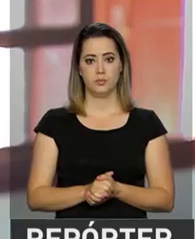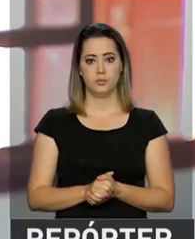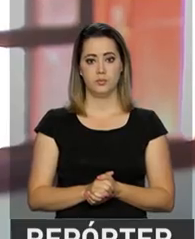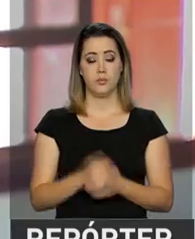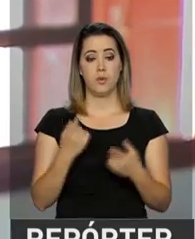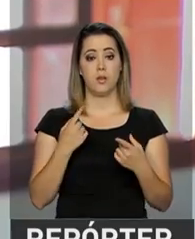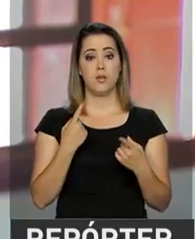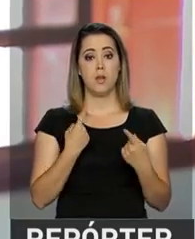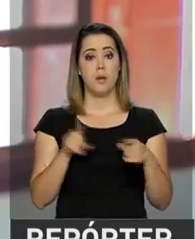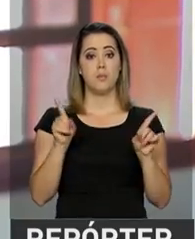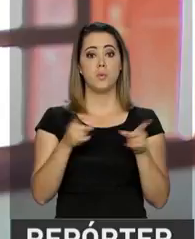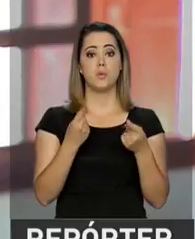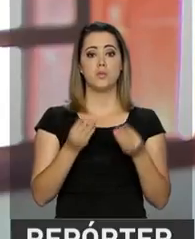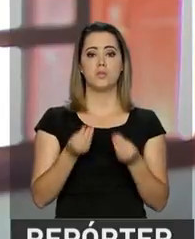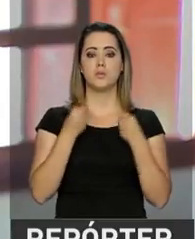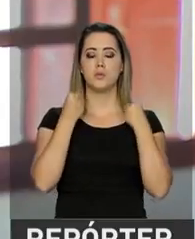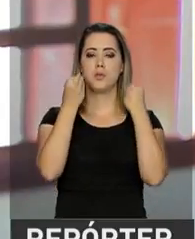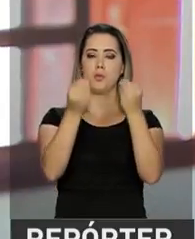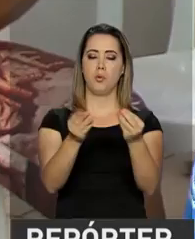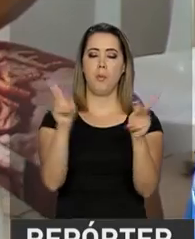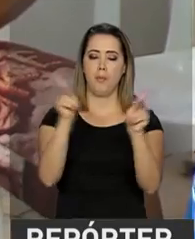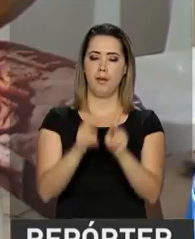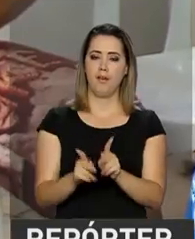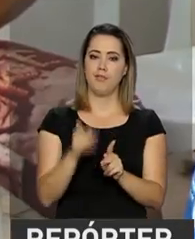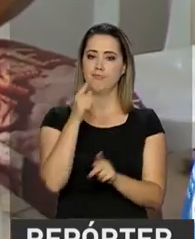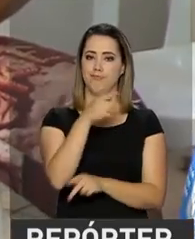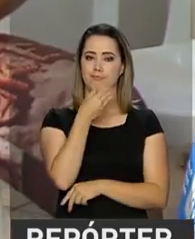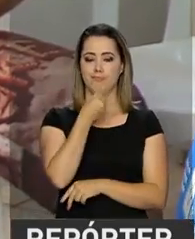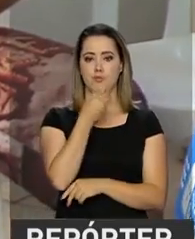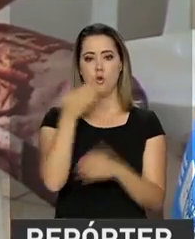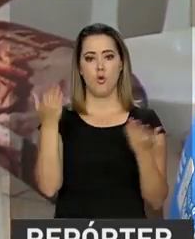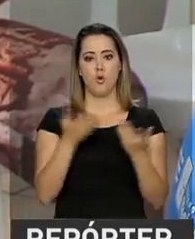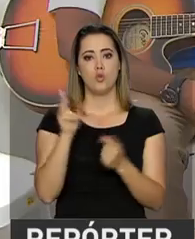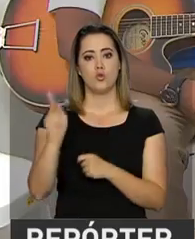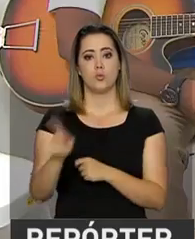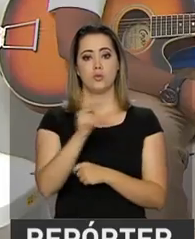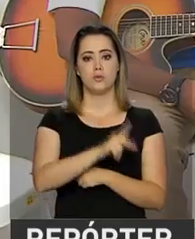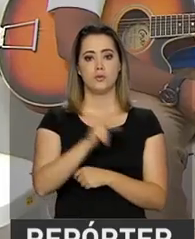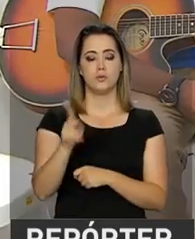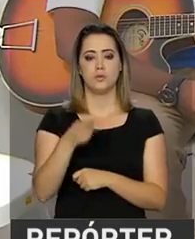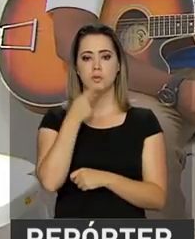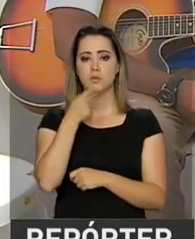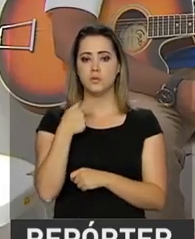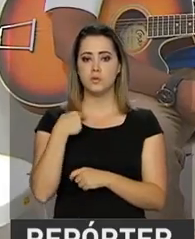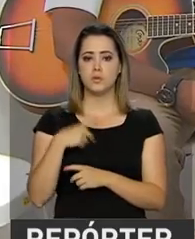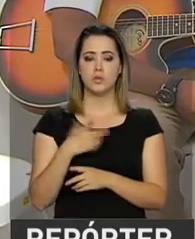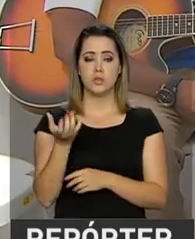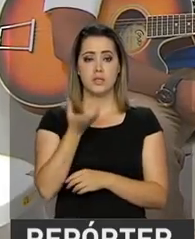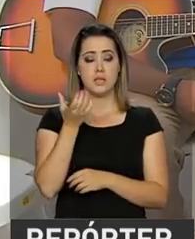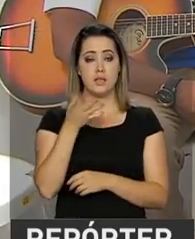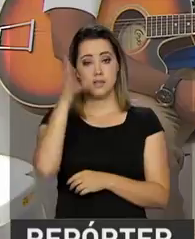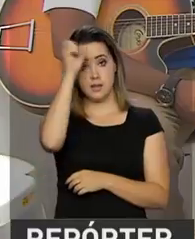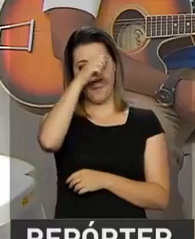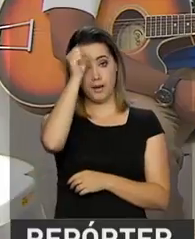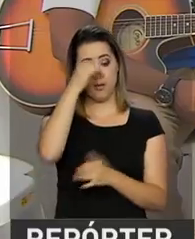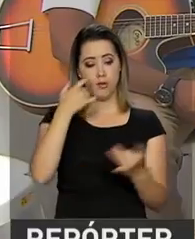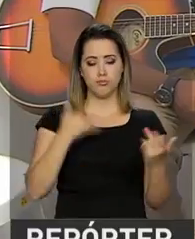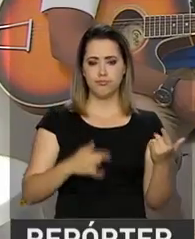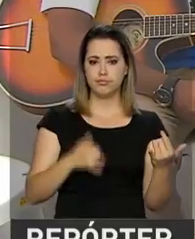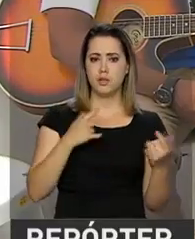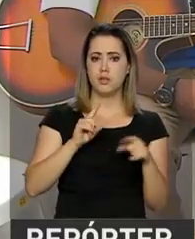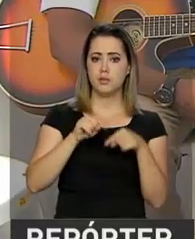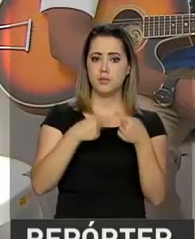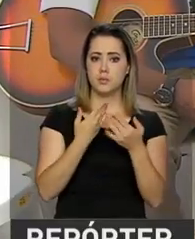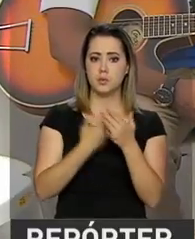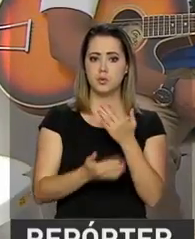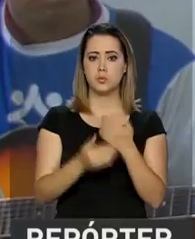A música também trouxe paz para Gabriel. Ele, que hoje é professor, conta que resolveu aprender a tocar um instrumento depois